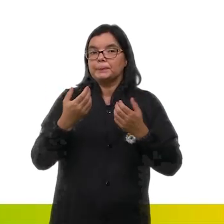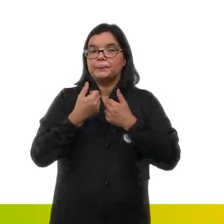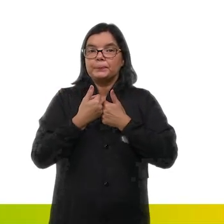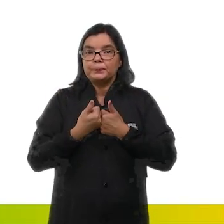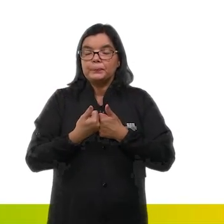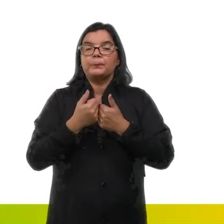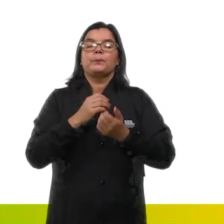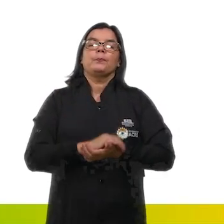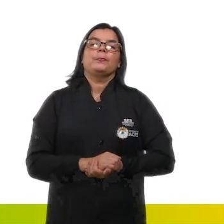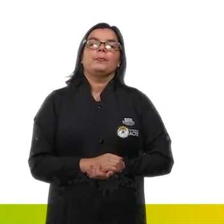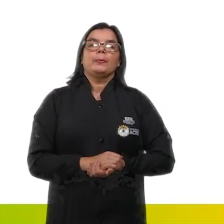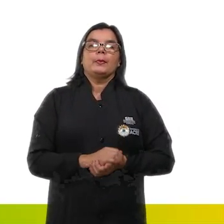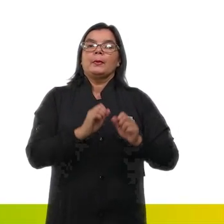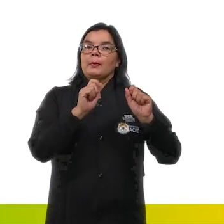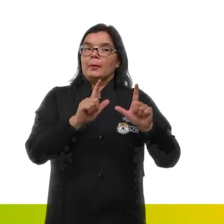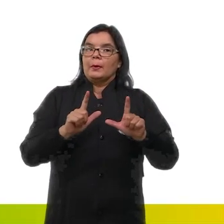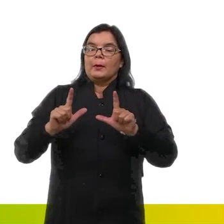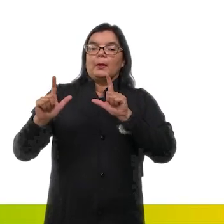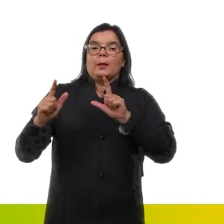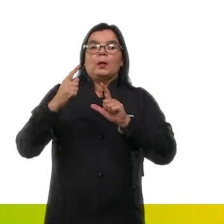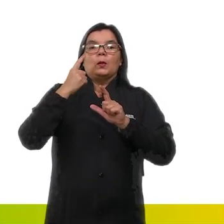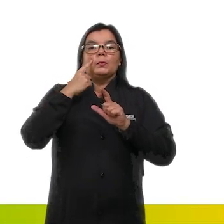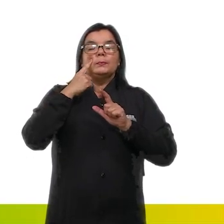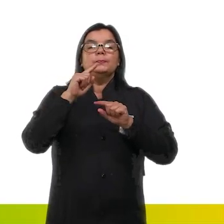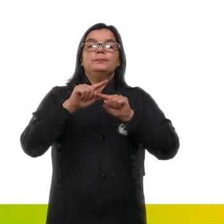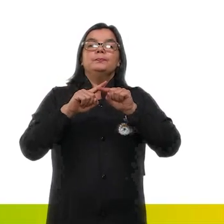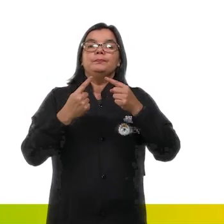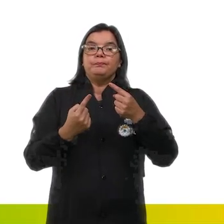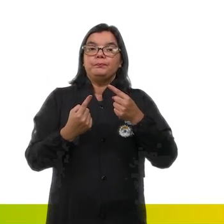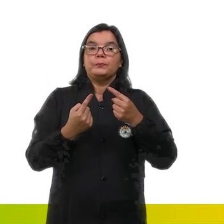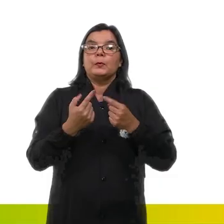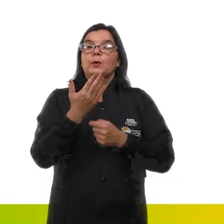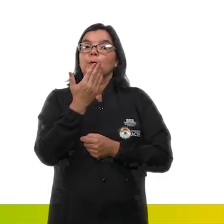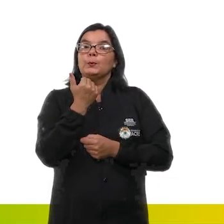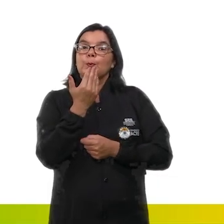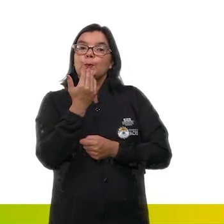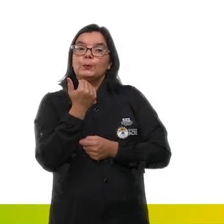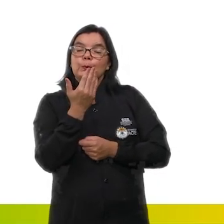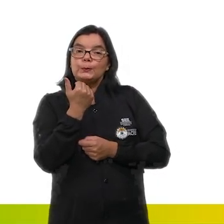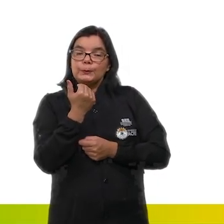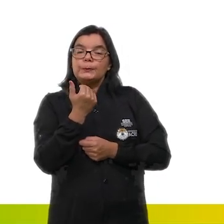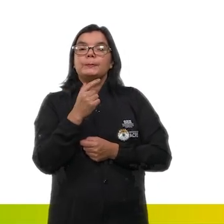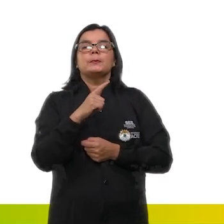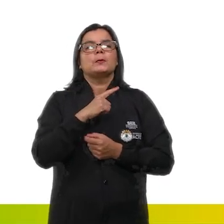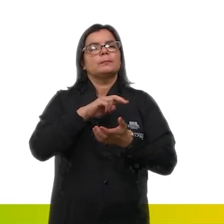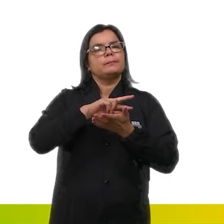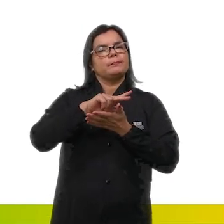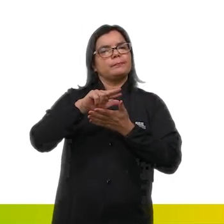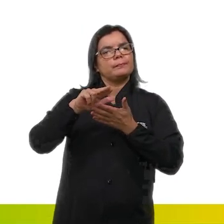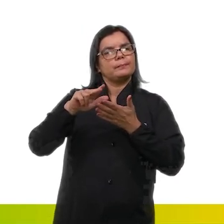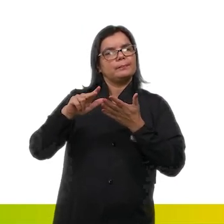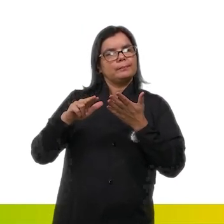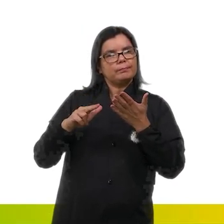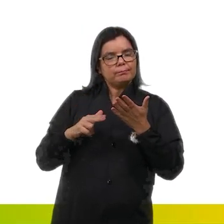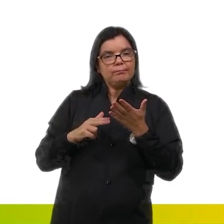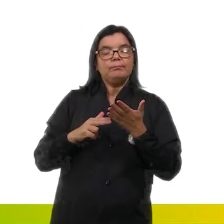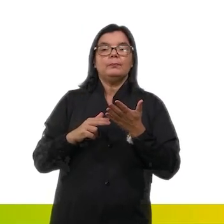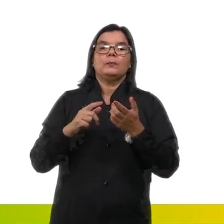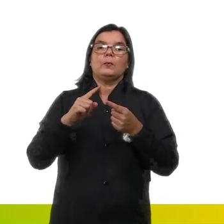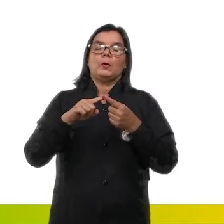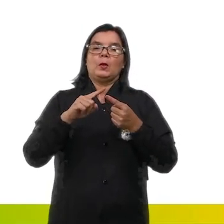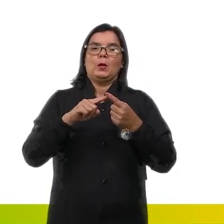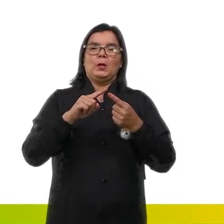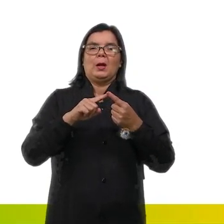Avançando, aqui acerca dos distúrbios alimentares. Temos diversos distúrbios, tá bom?